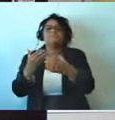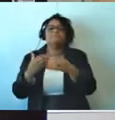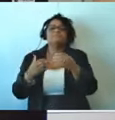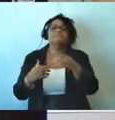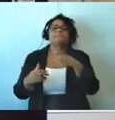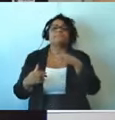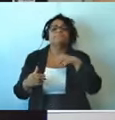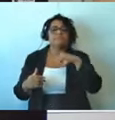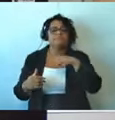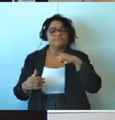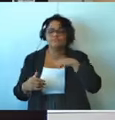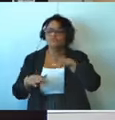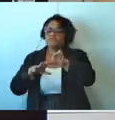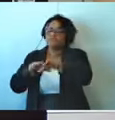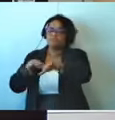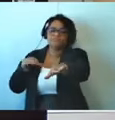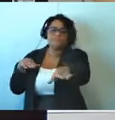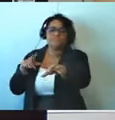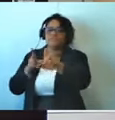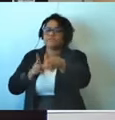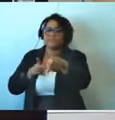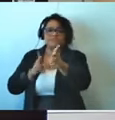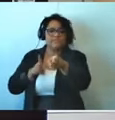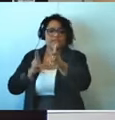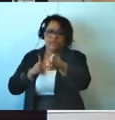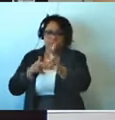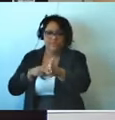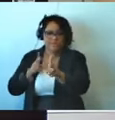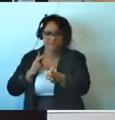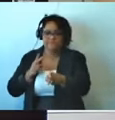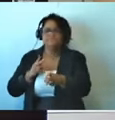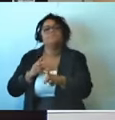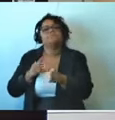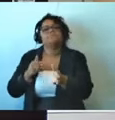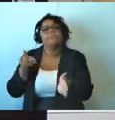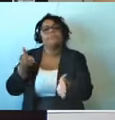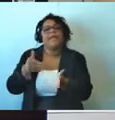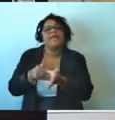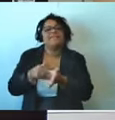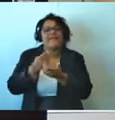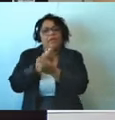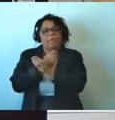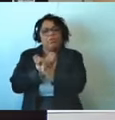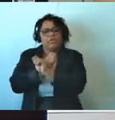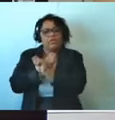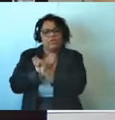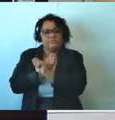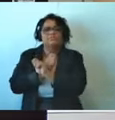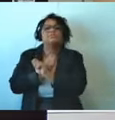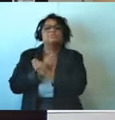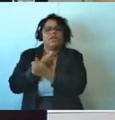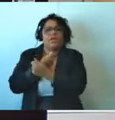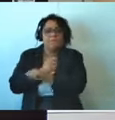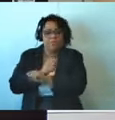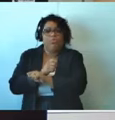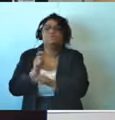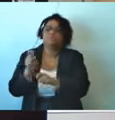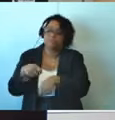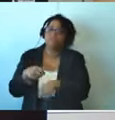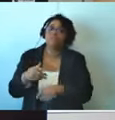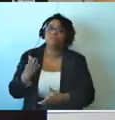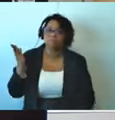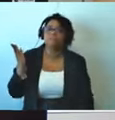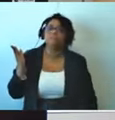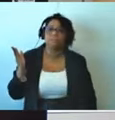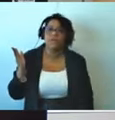os congestionamentos, até naquele segmento ali, até o Coração Eucarístico ali na entrada da PUC. Por que não? Então, se é um local que tem